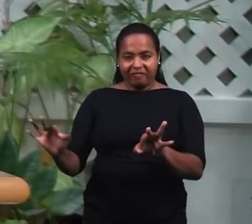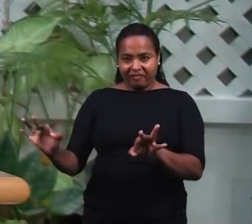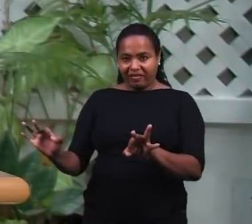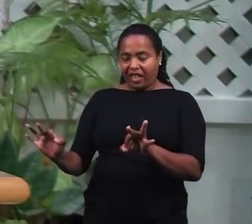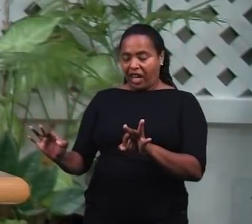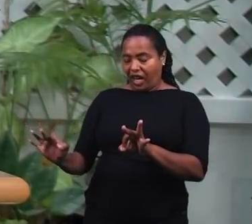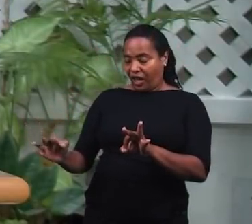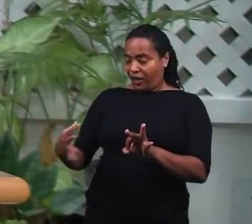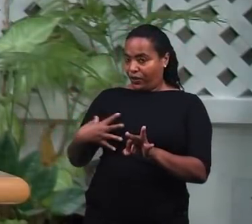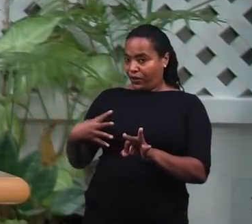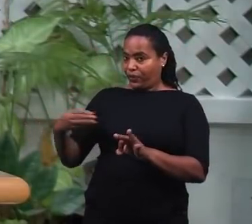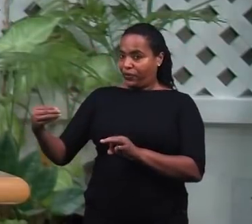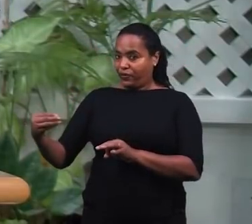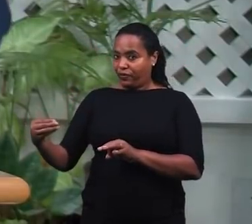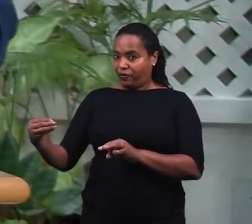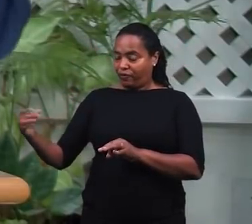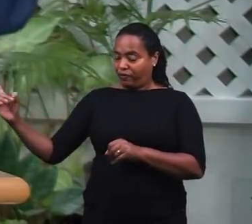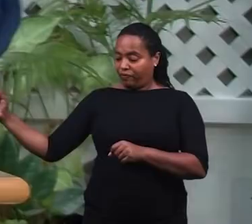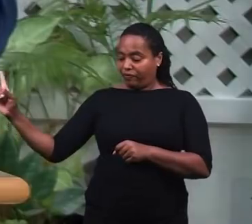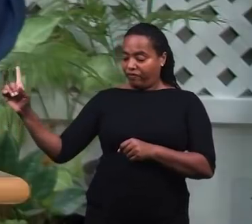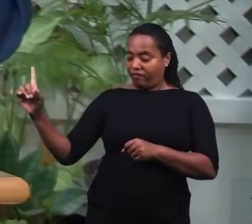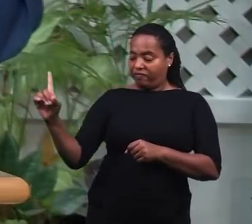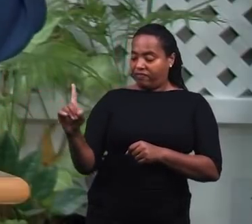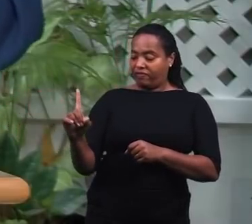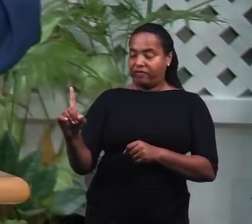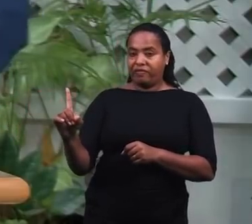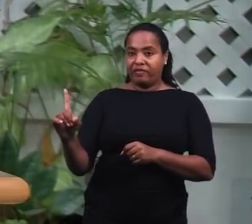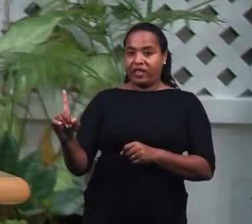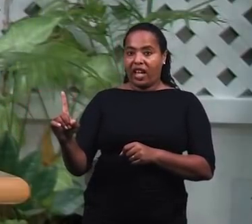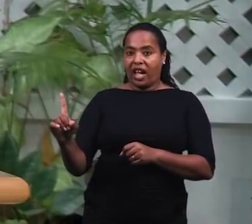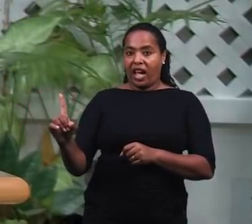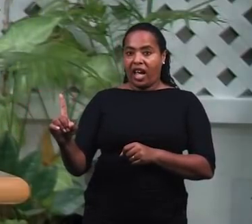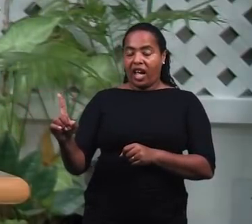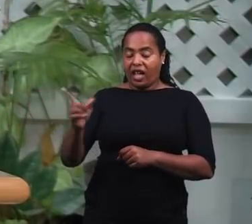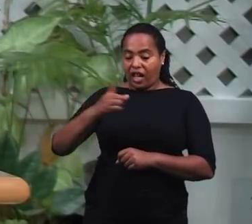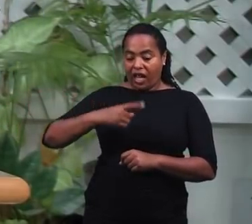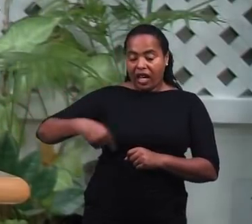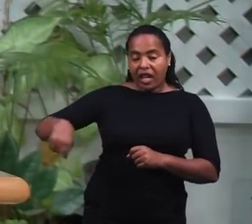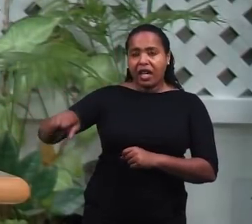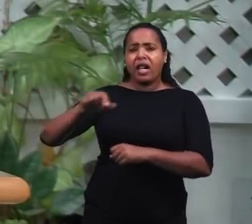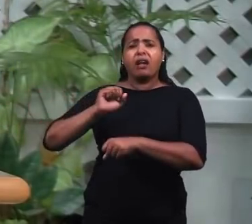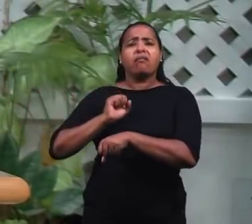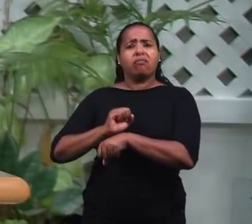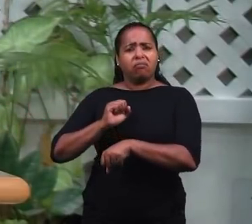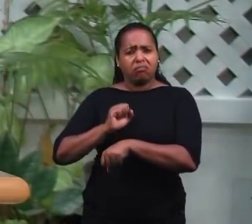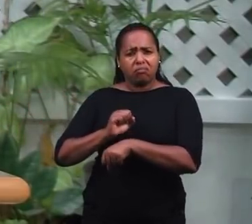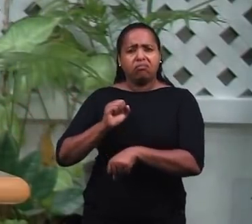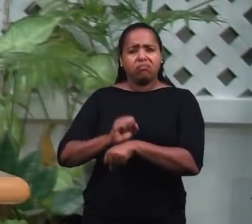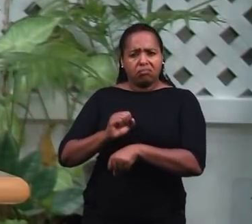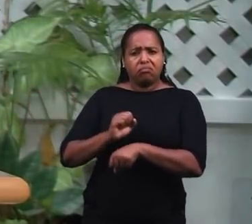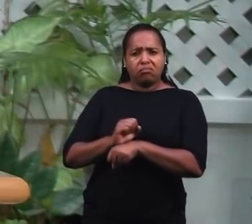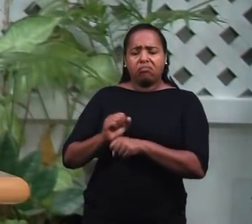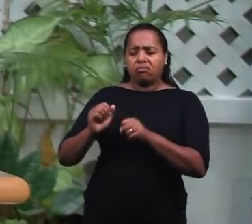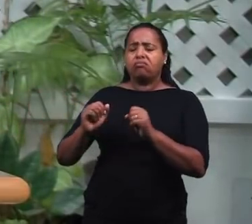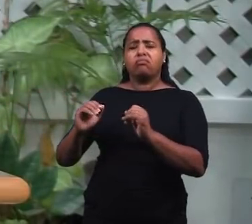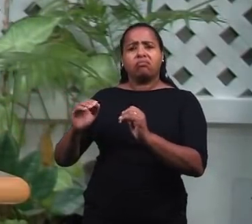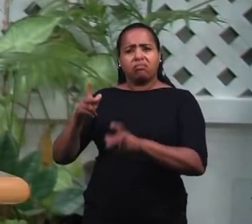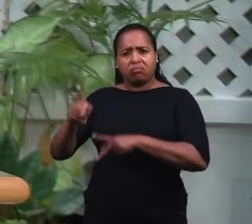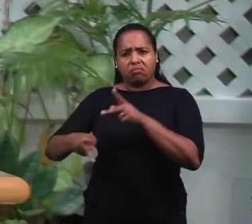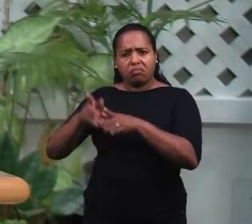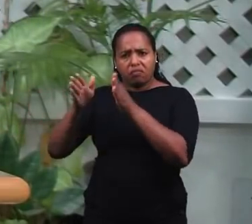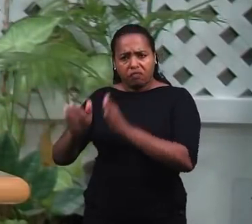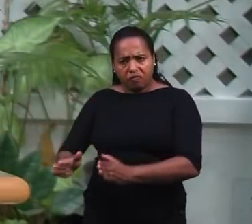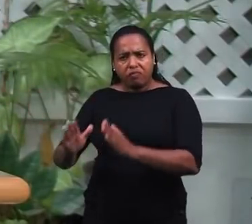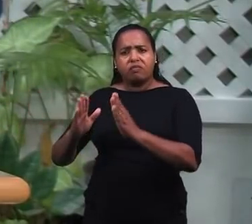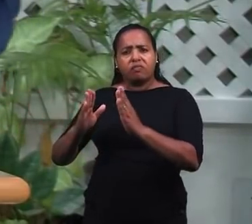virá, o Filho virá, e ele espera que a igreja, a noiva, as virgens